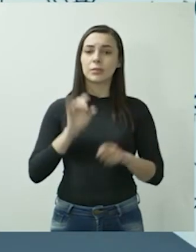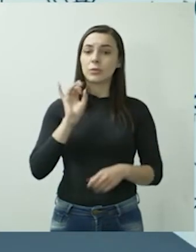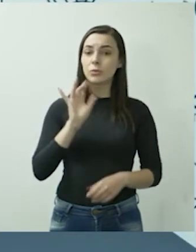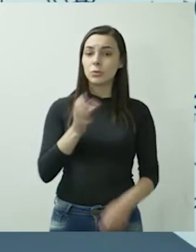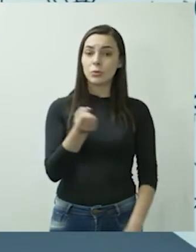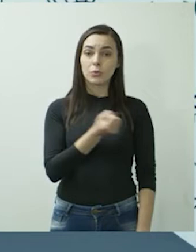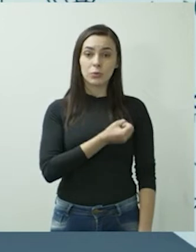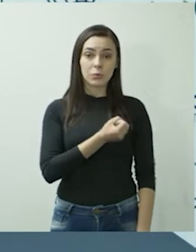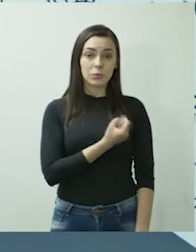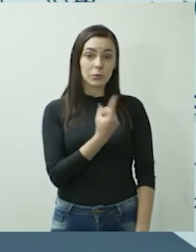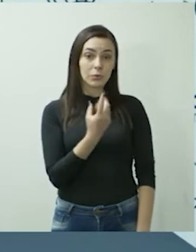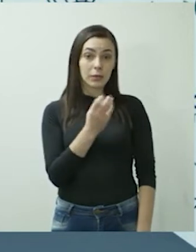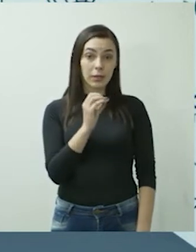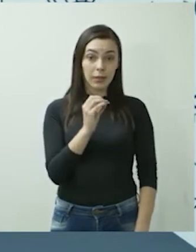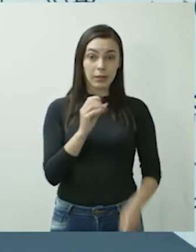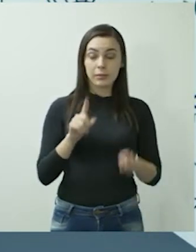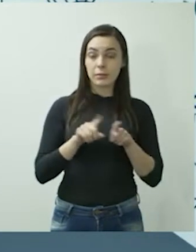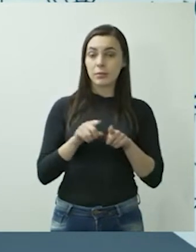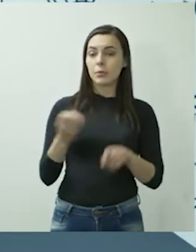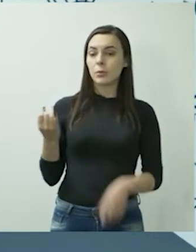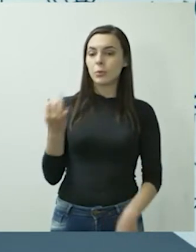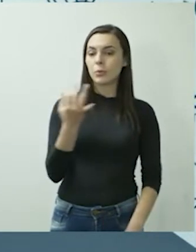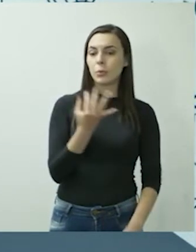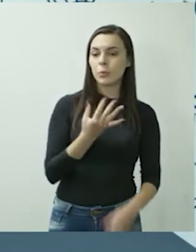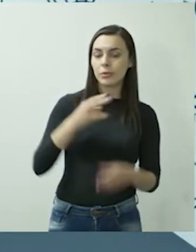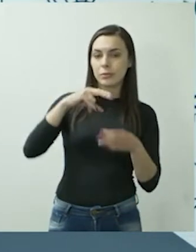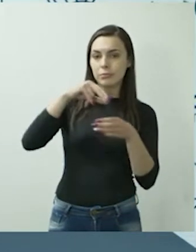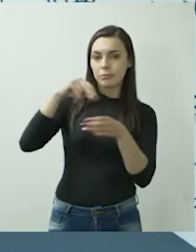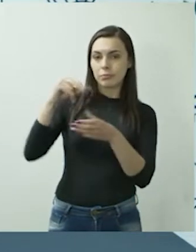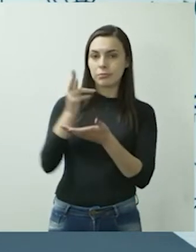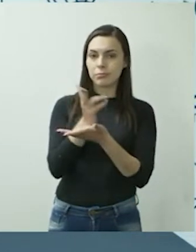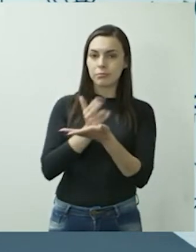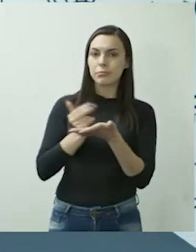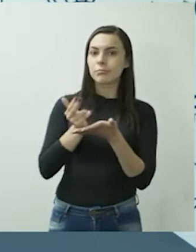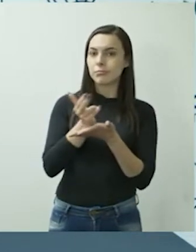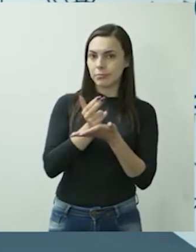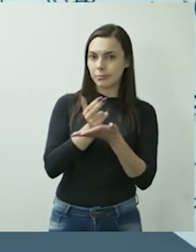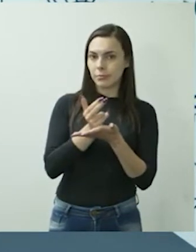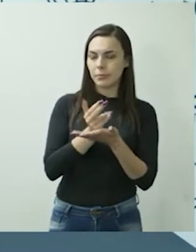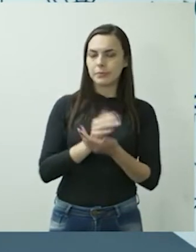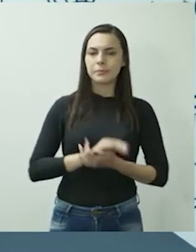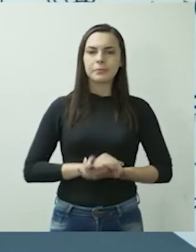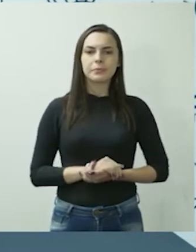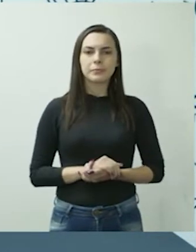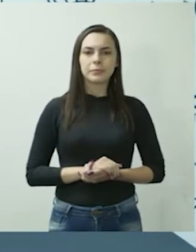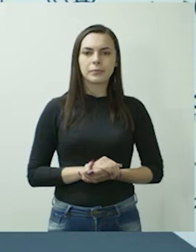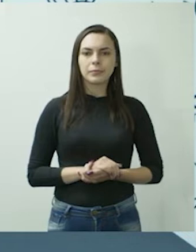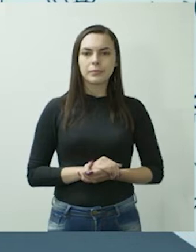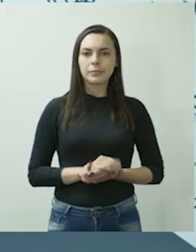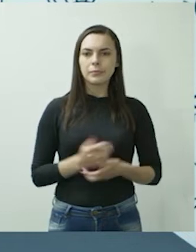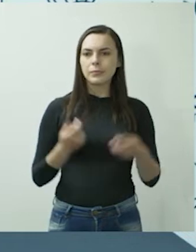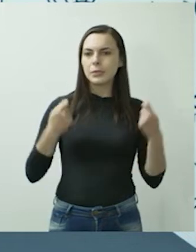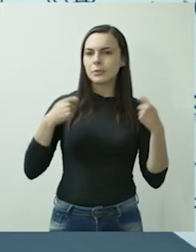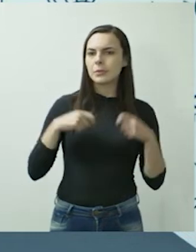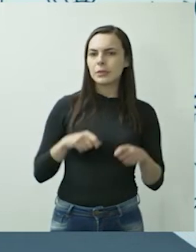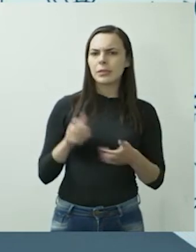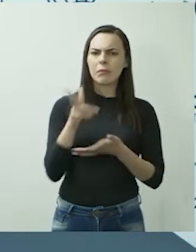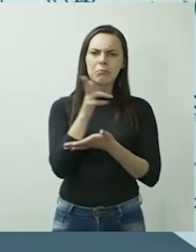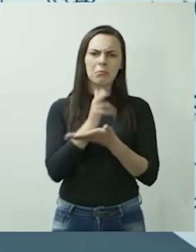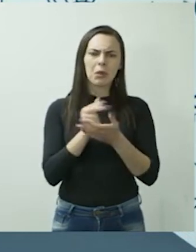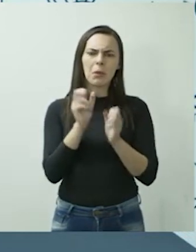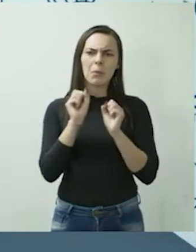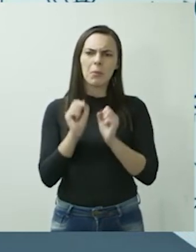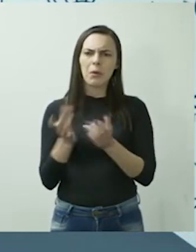número 10 e a quantidade de tampinhas vocês precisam desenhar aí. Mas não precisa ser desenho, pode ser